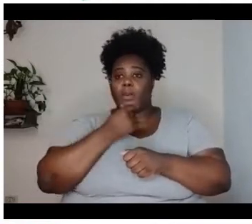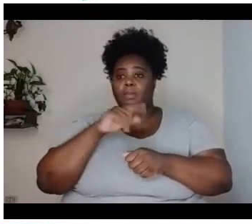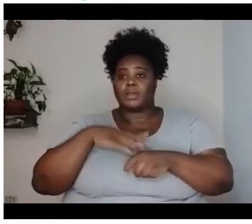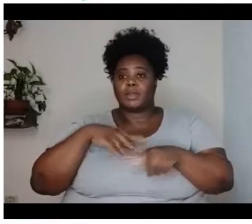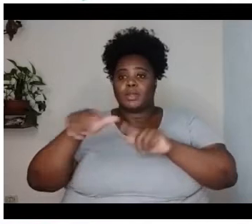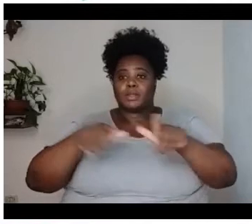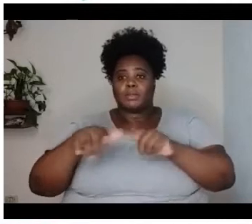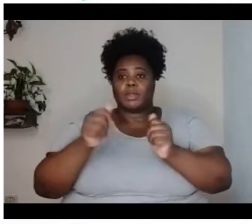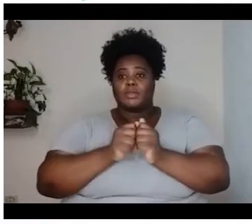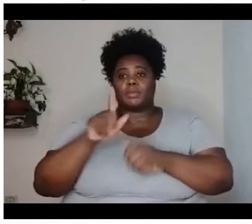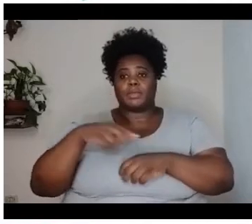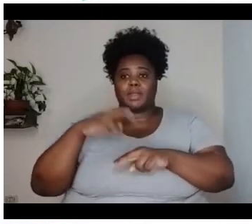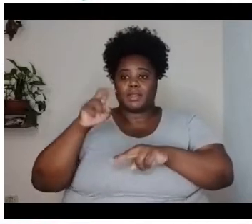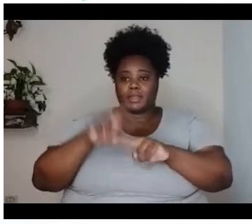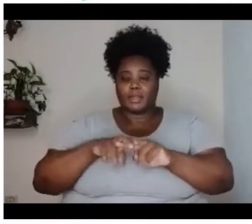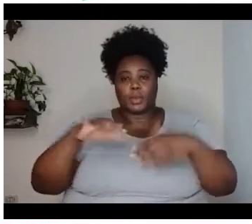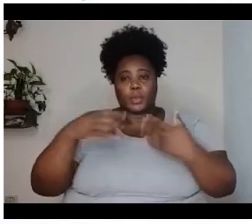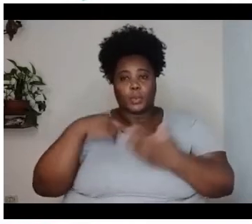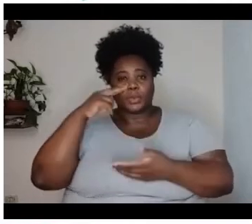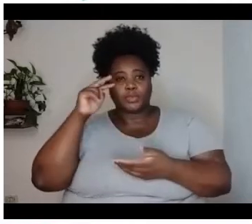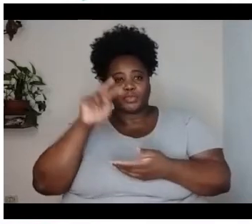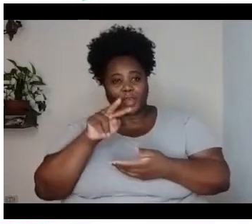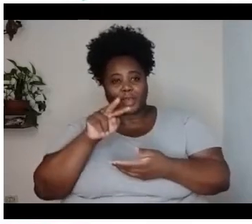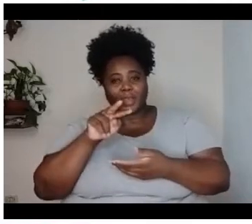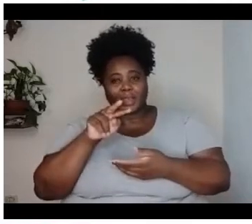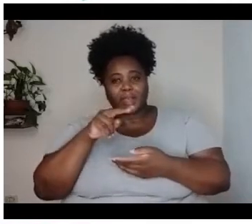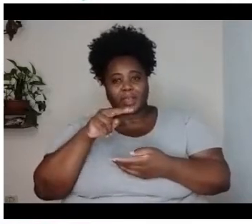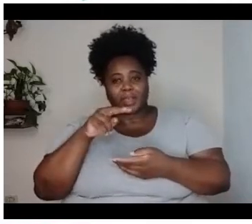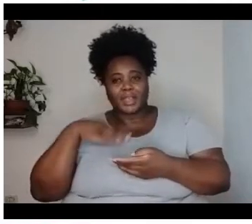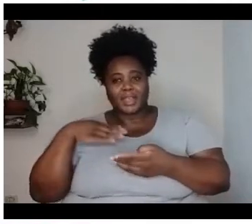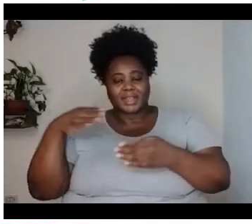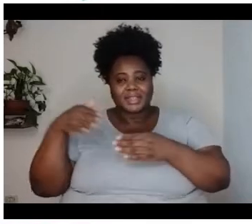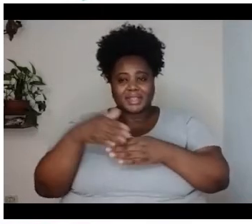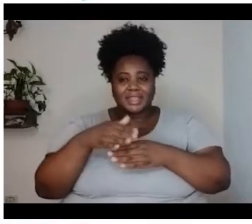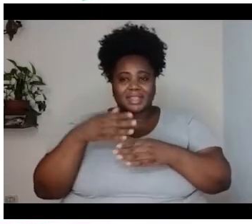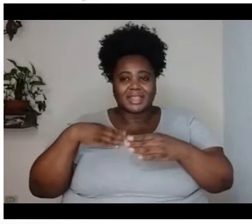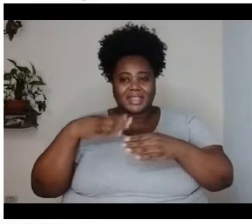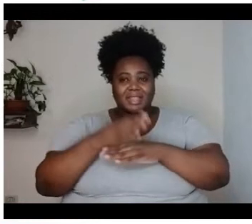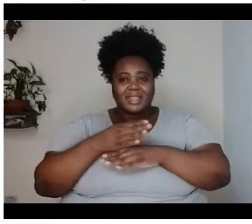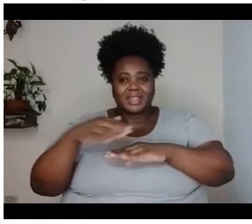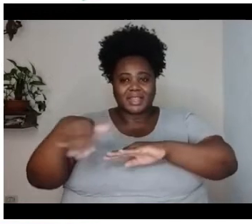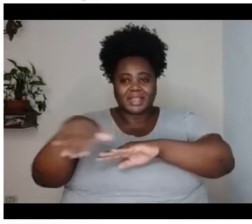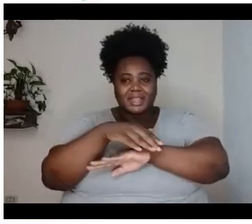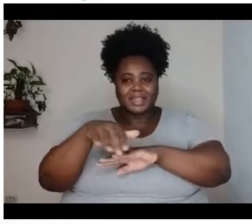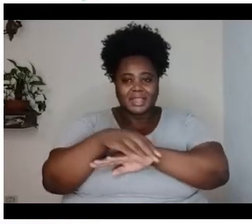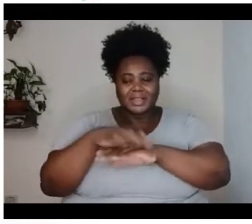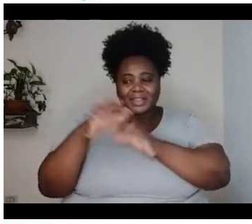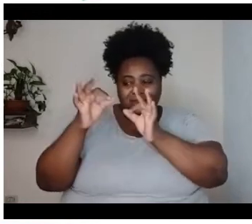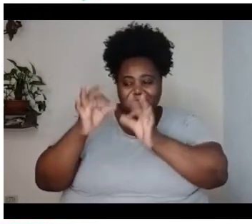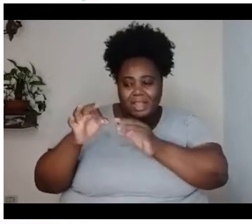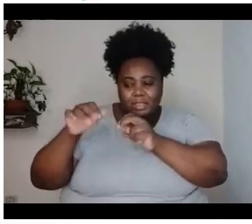vem e senta. Quando eu vi aquelas meninas entrando naquela rua, com tanta sincronia, com